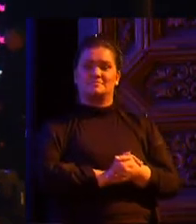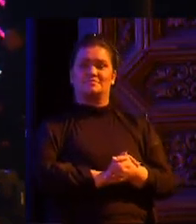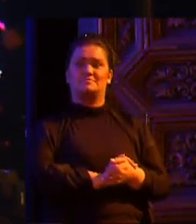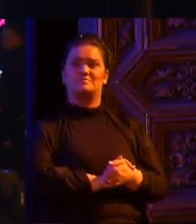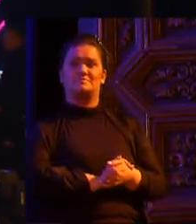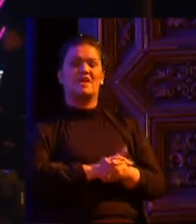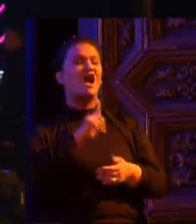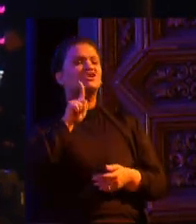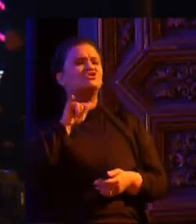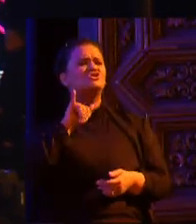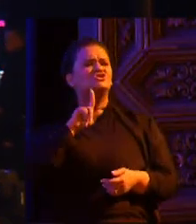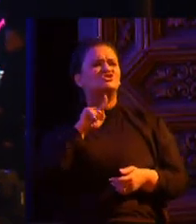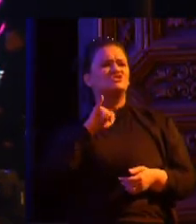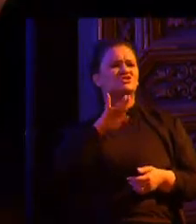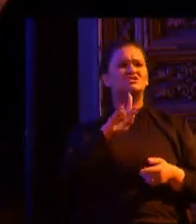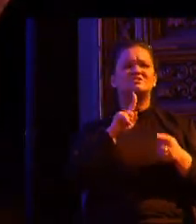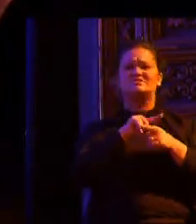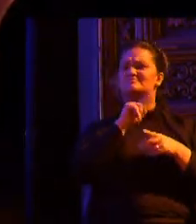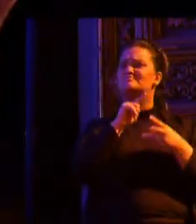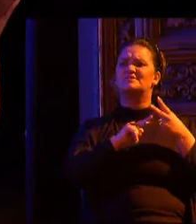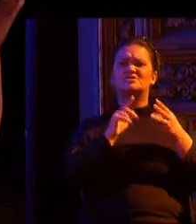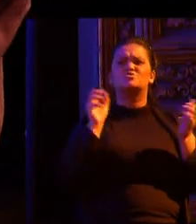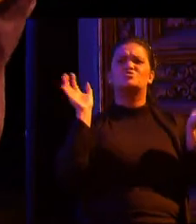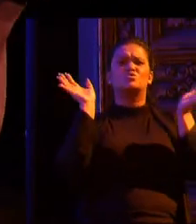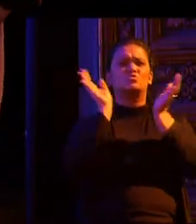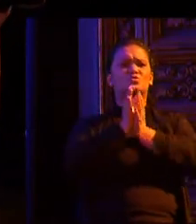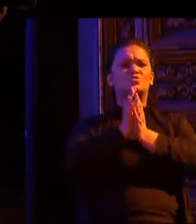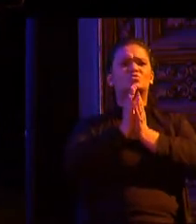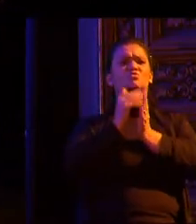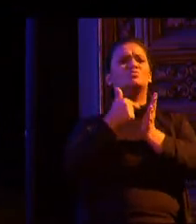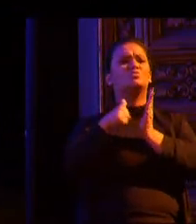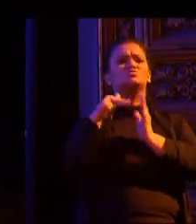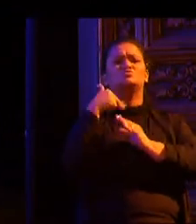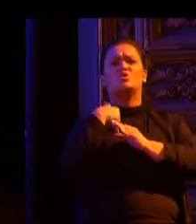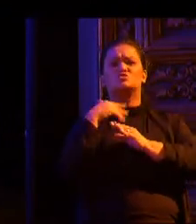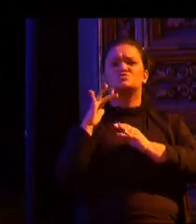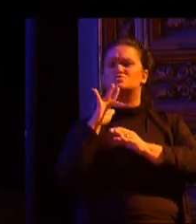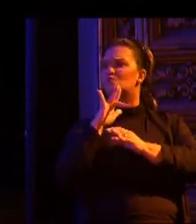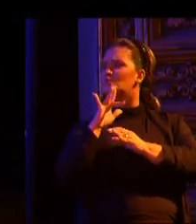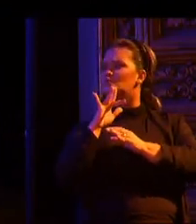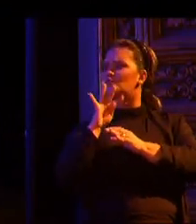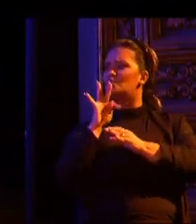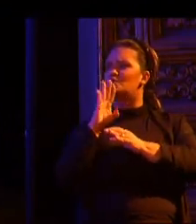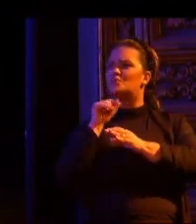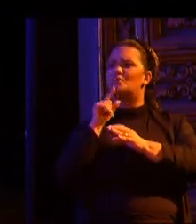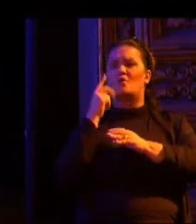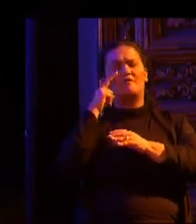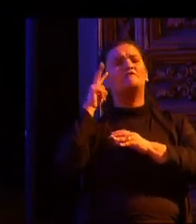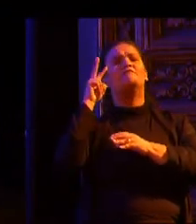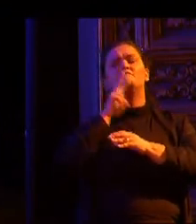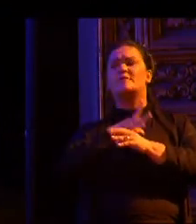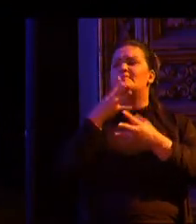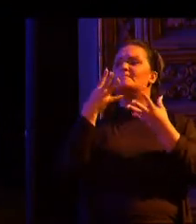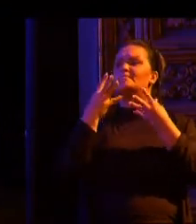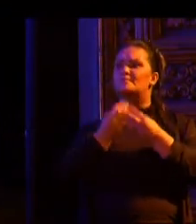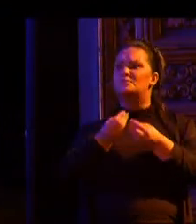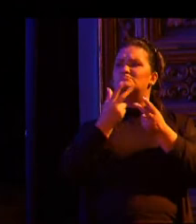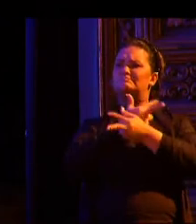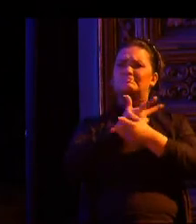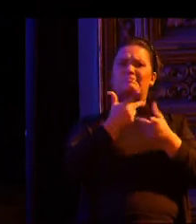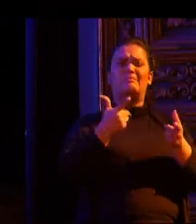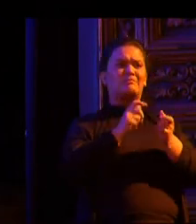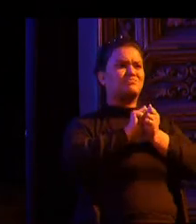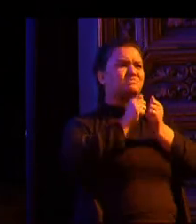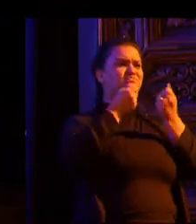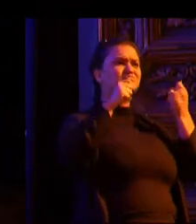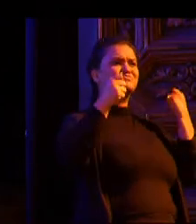a Gigi Furtado, Marisa Black, o grupo Tamo Junto, o grupo Nosso Tom. A gente vê aí como tem uma diversidade tão grande e